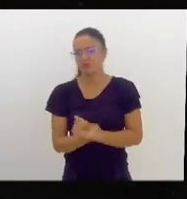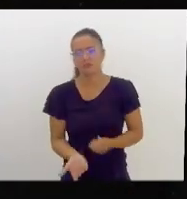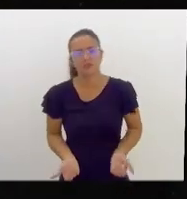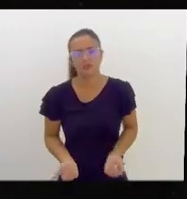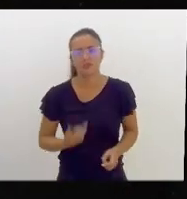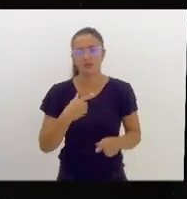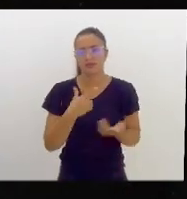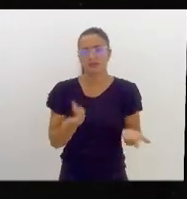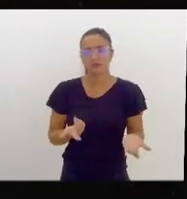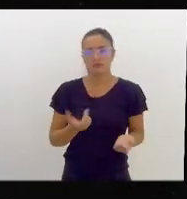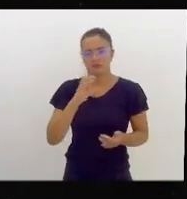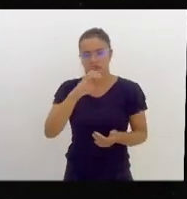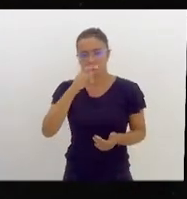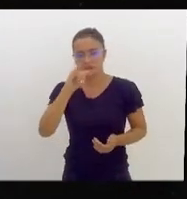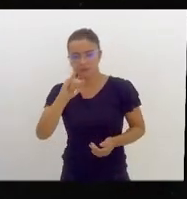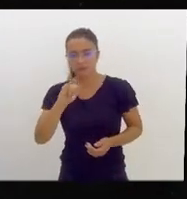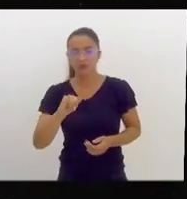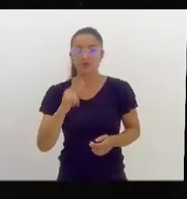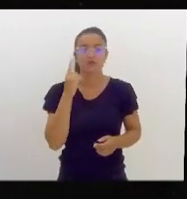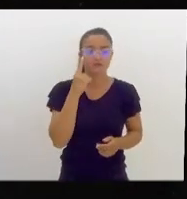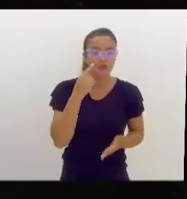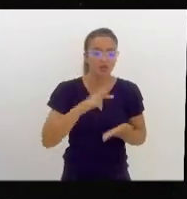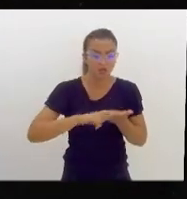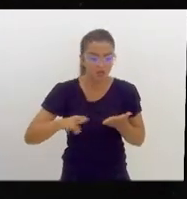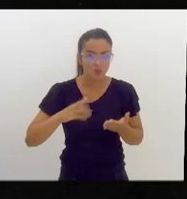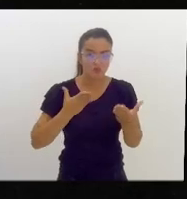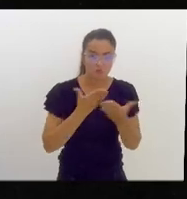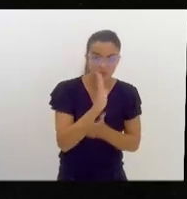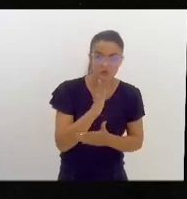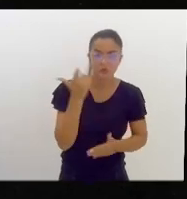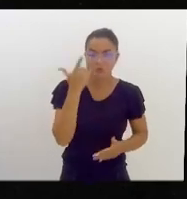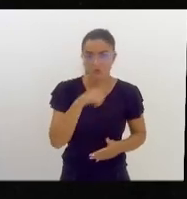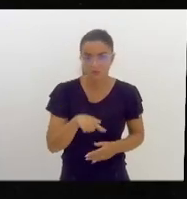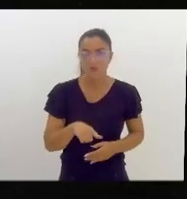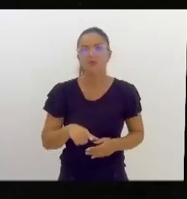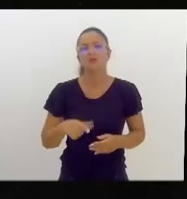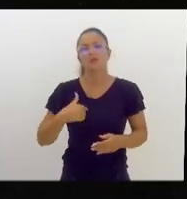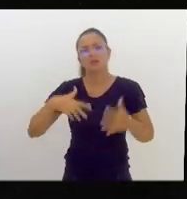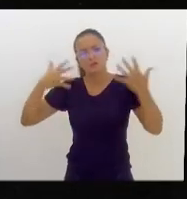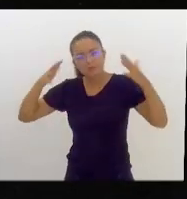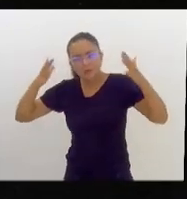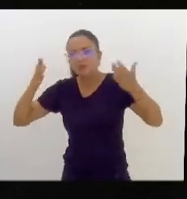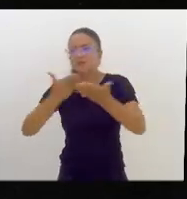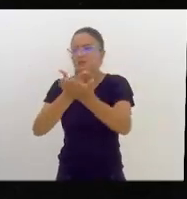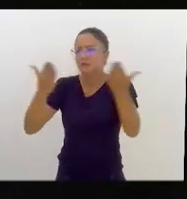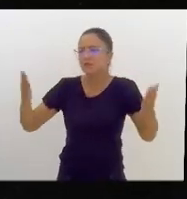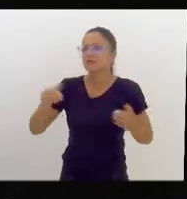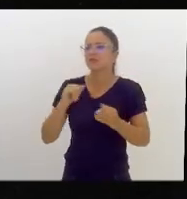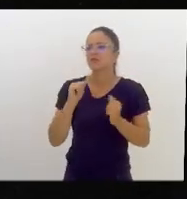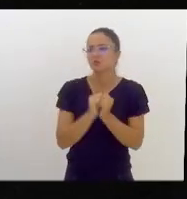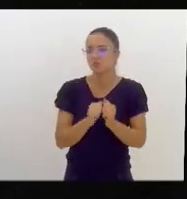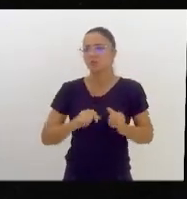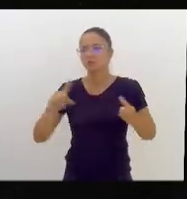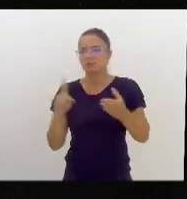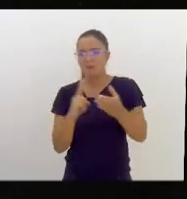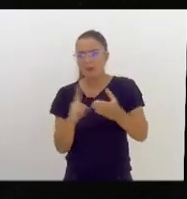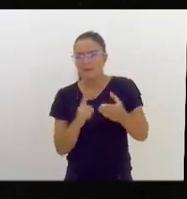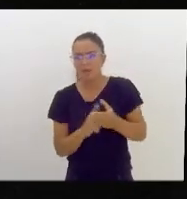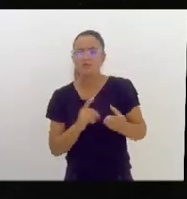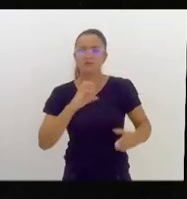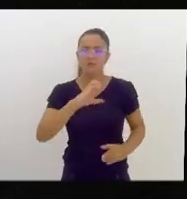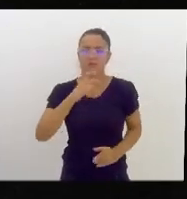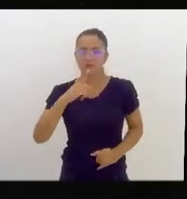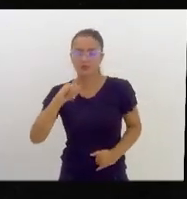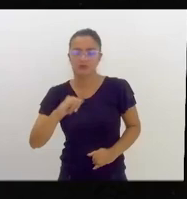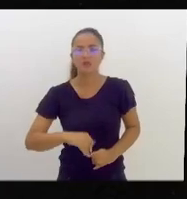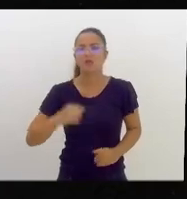essa CPI conseguiu montar o relatório, aprovar esse relatório aqui, parabenizando todos os membros dessa CPI, e dizer, a luta continua,